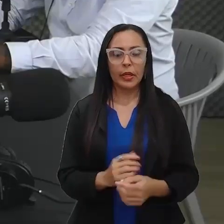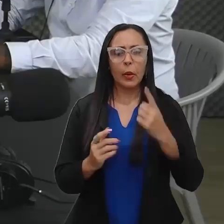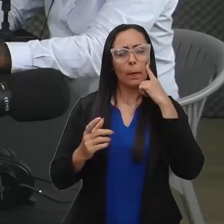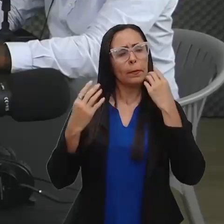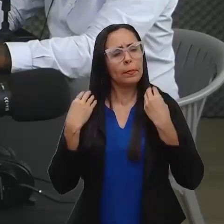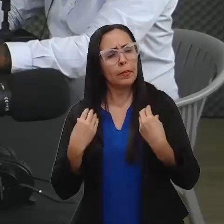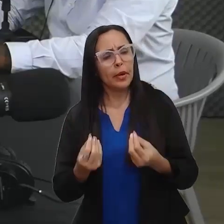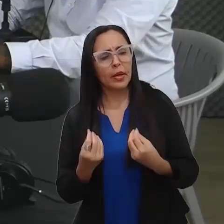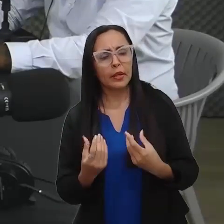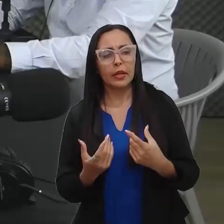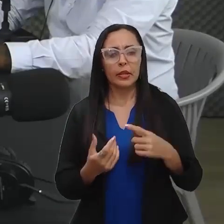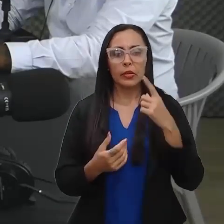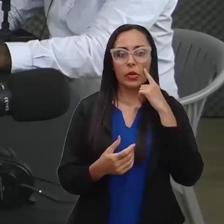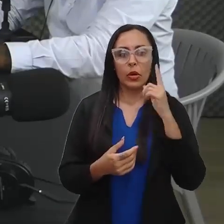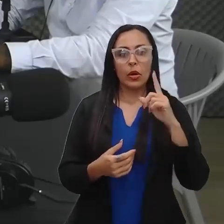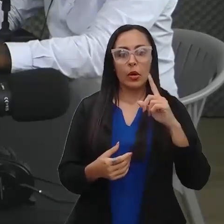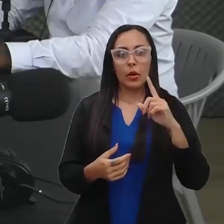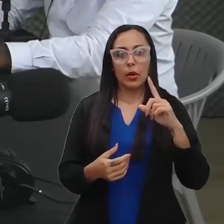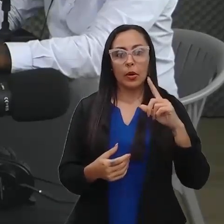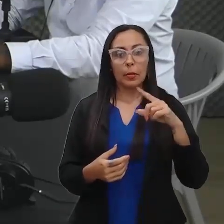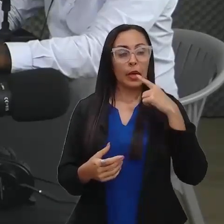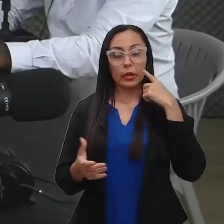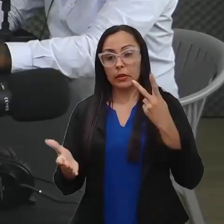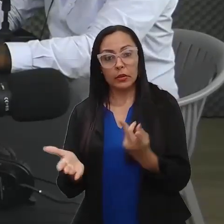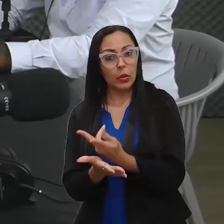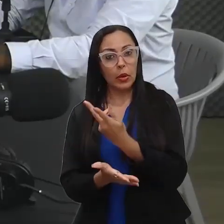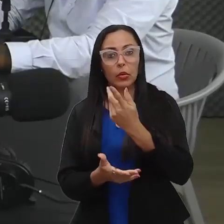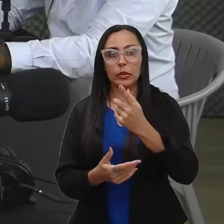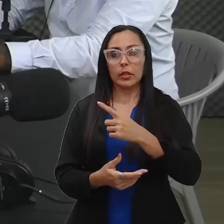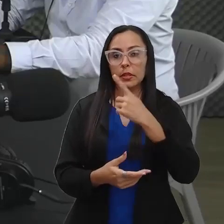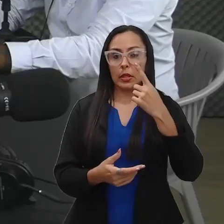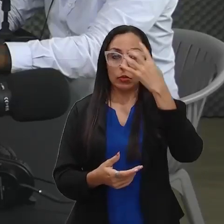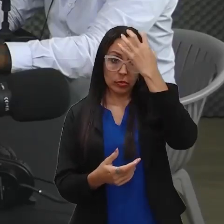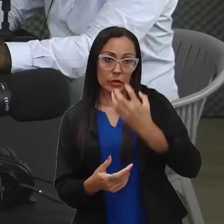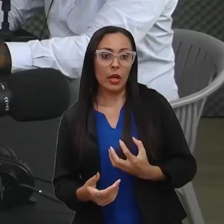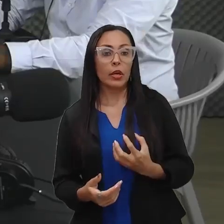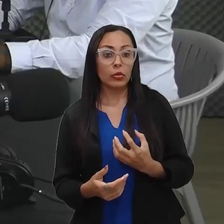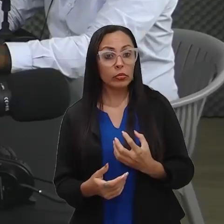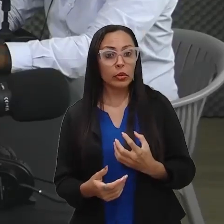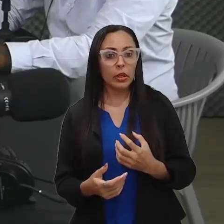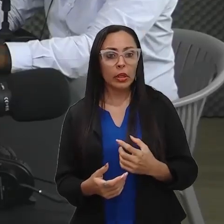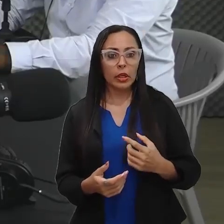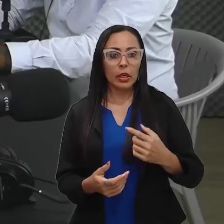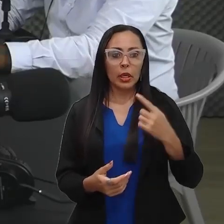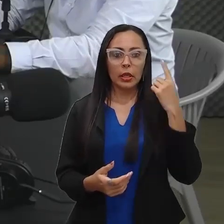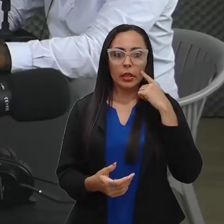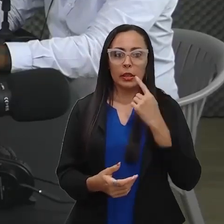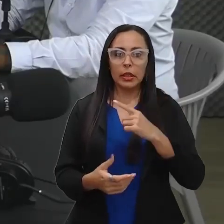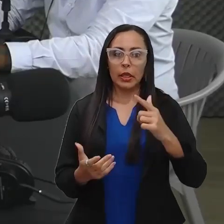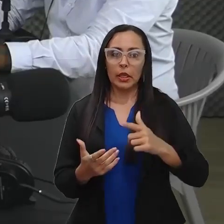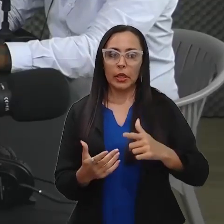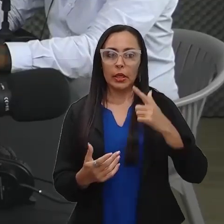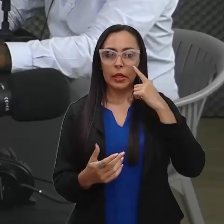isso? Para a gente não acontecer, que é a coisa mais séria, que é a revitimização.